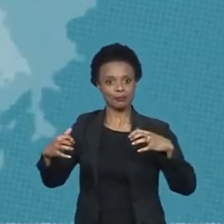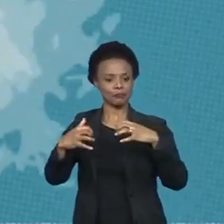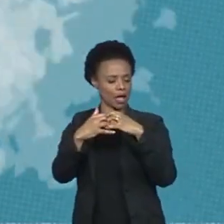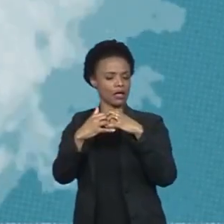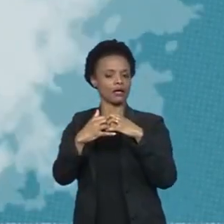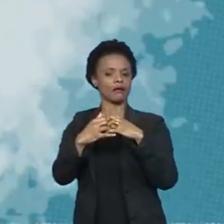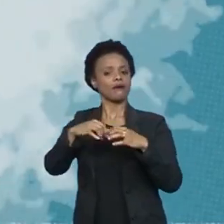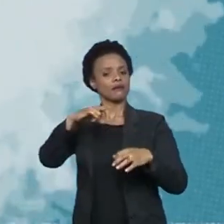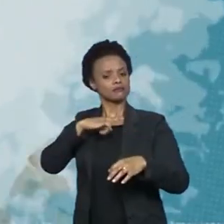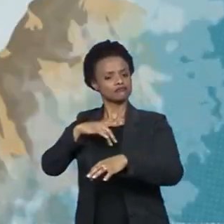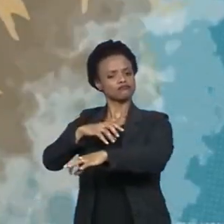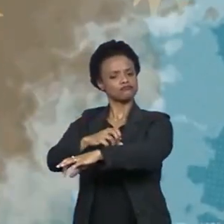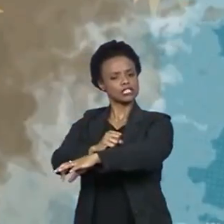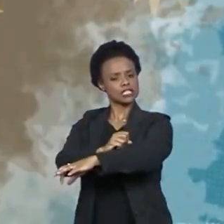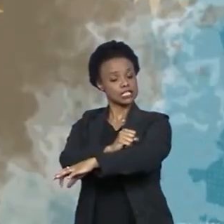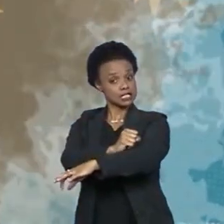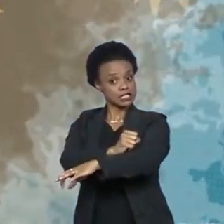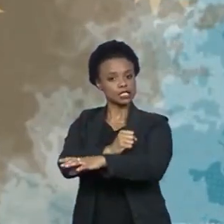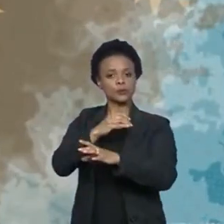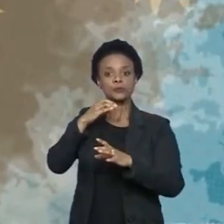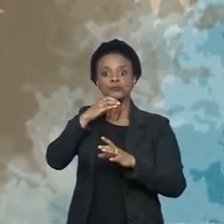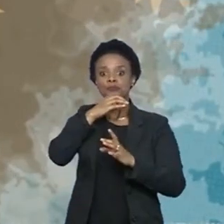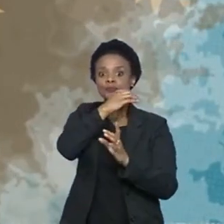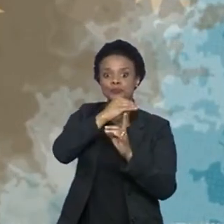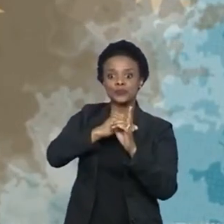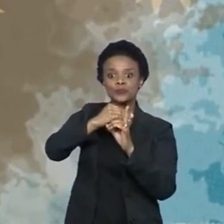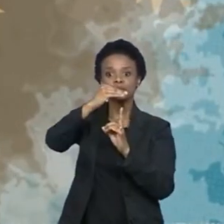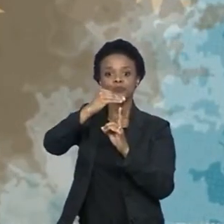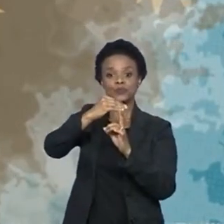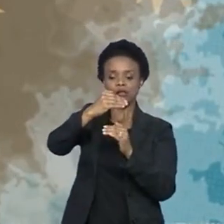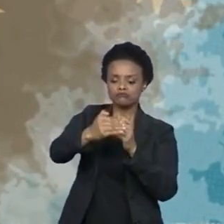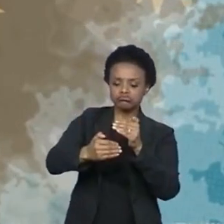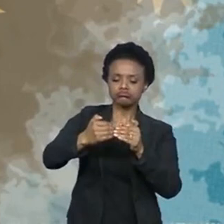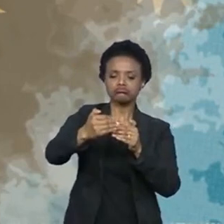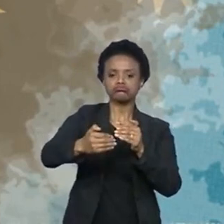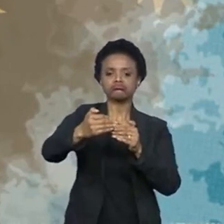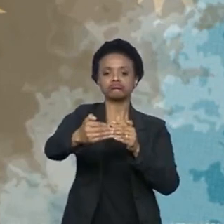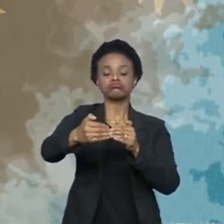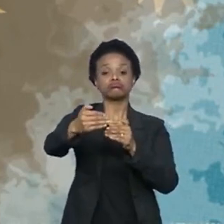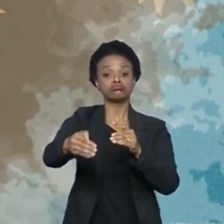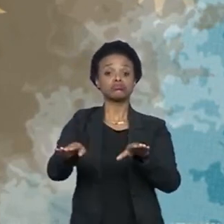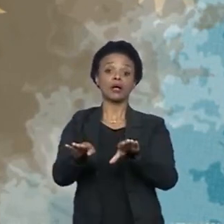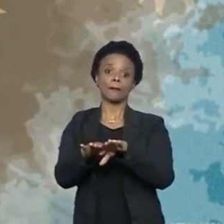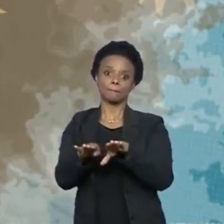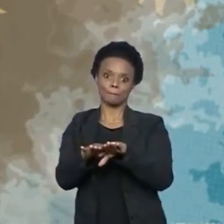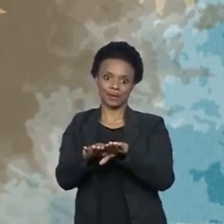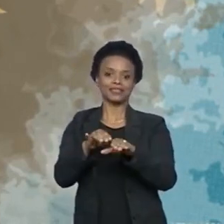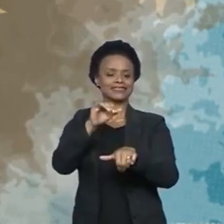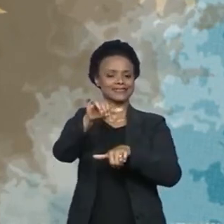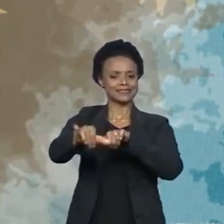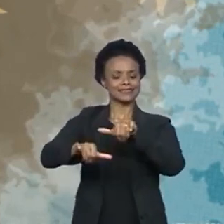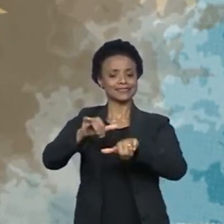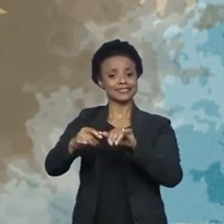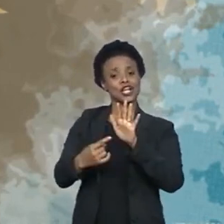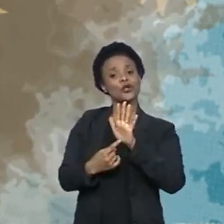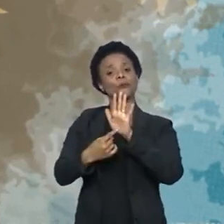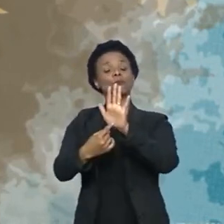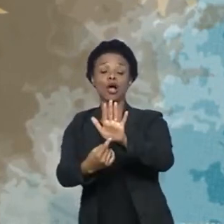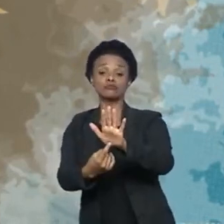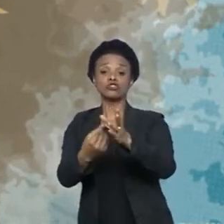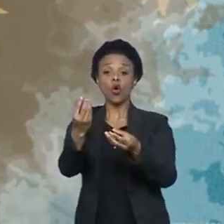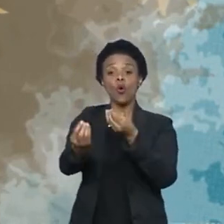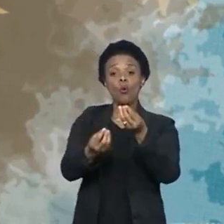temperatura registradas durante o processo de transformação determinam o grau metamórfico no qual a rocha foi formada. Se a pressão